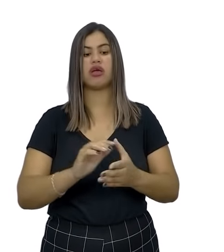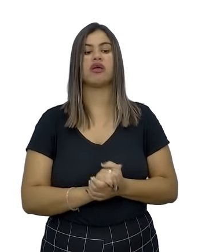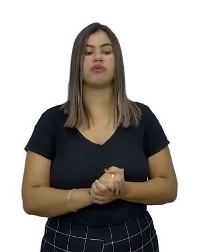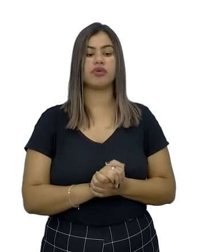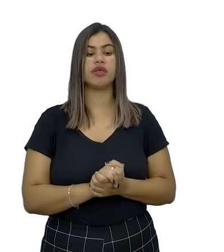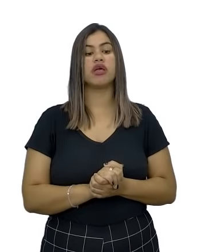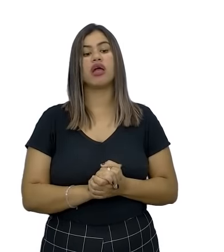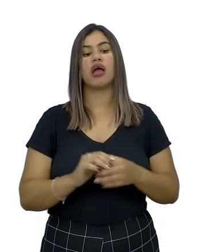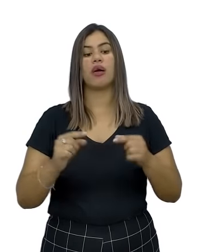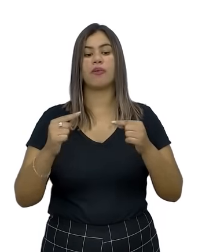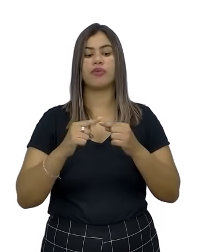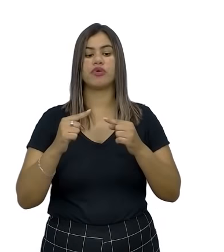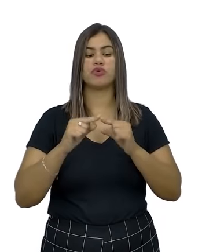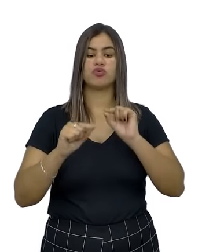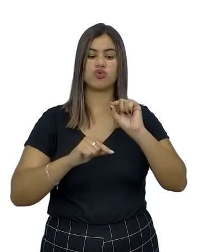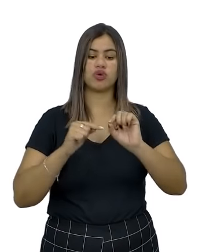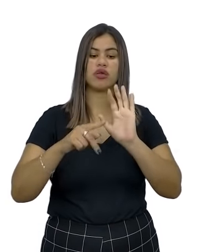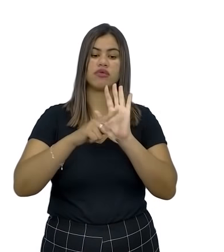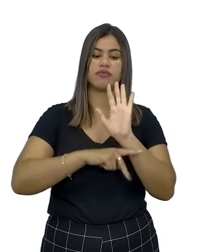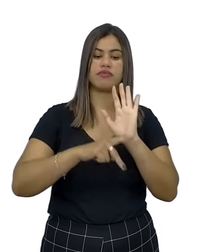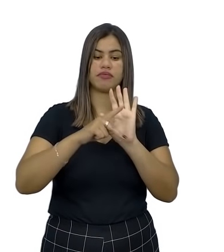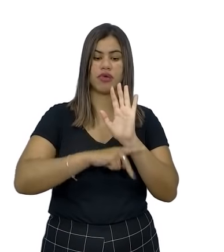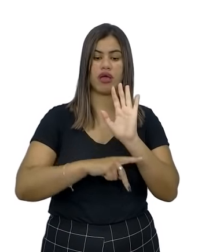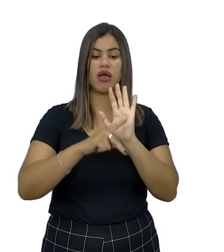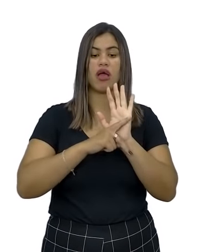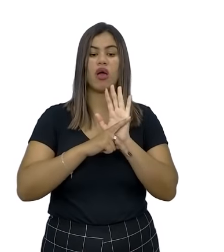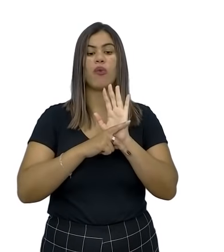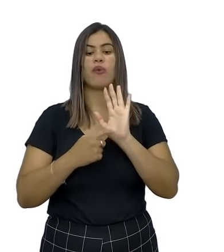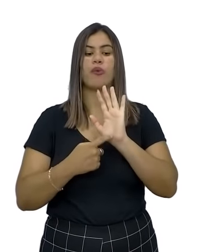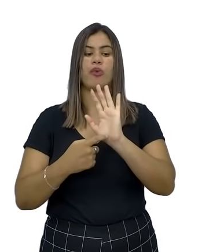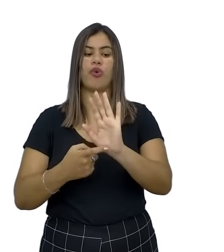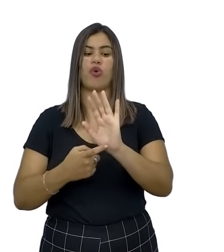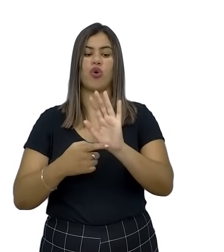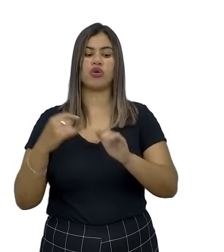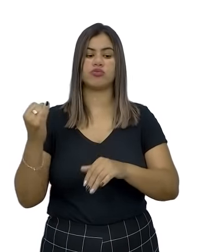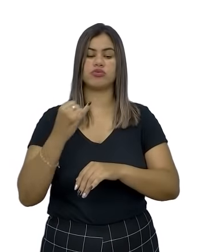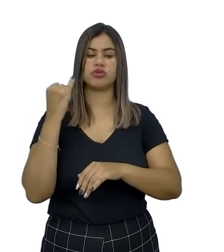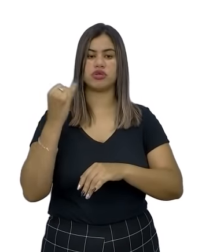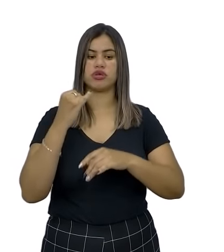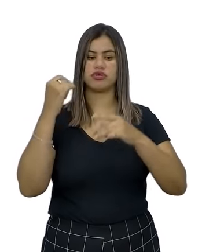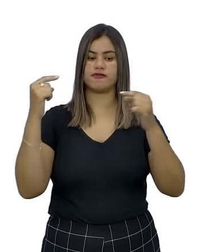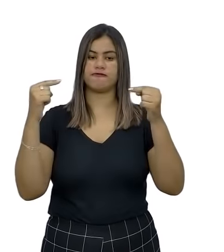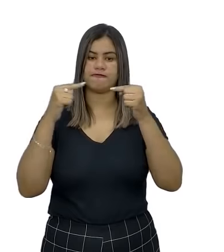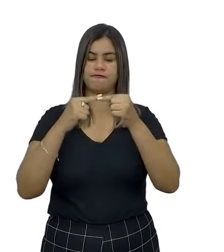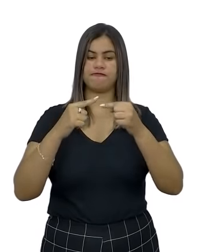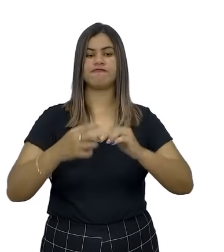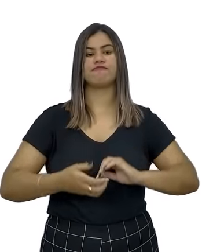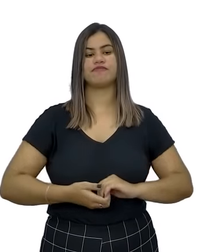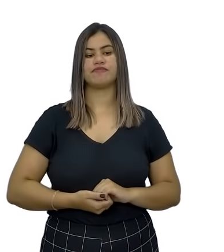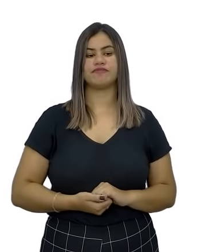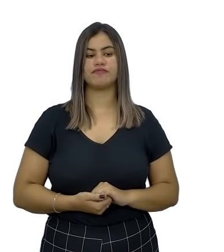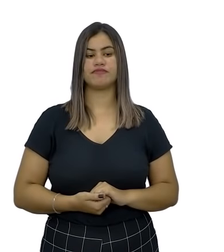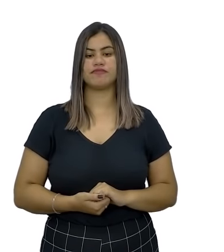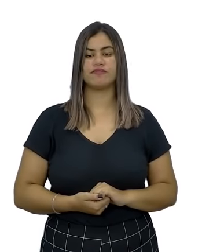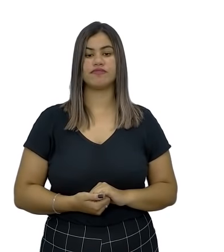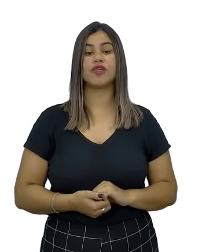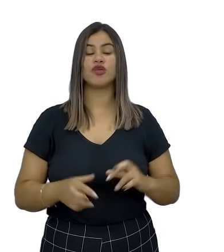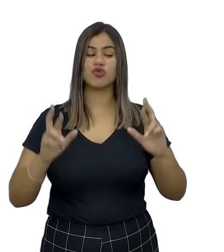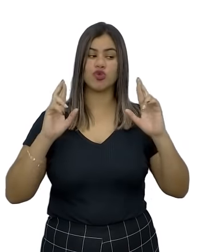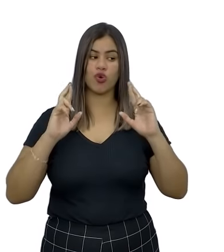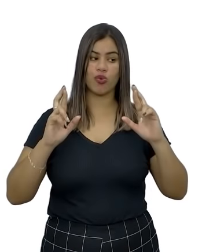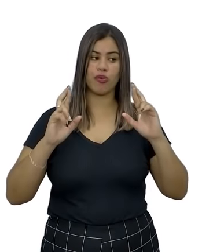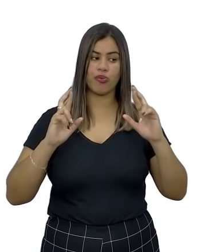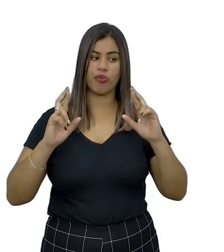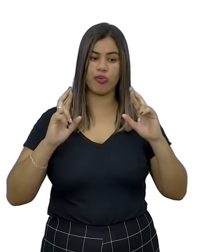Aprender Sempre, que fazem uso de princípios evidenciados, suas importâncias e aplicabilidades. Esperamos, né, que